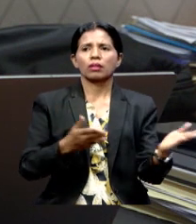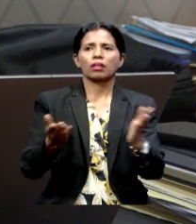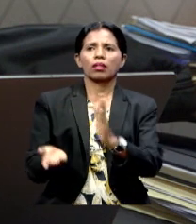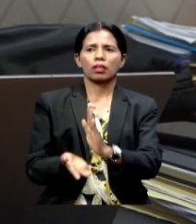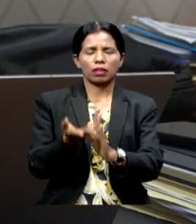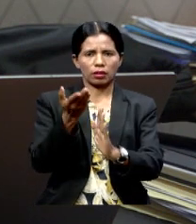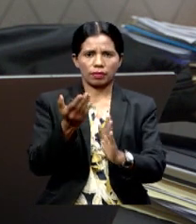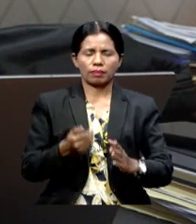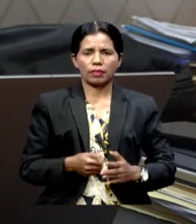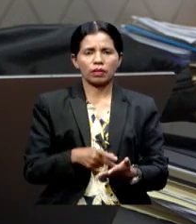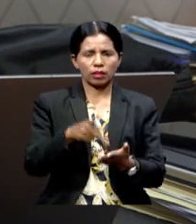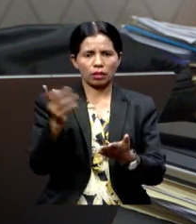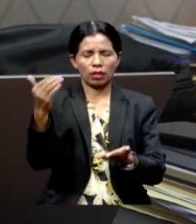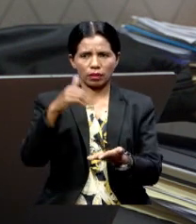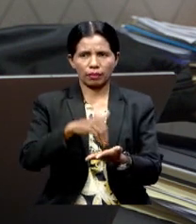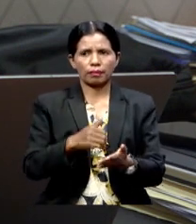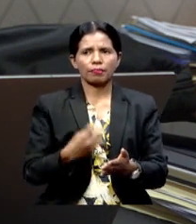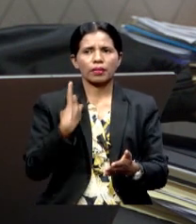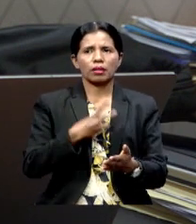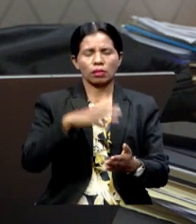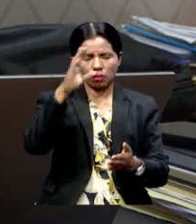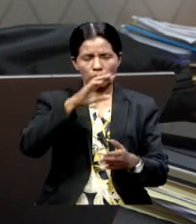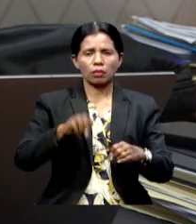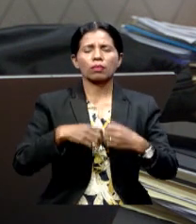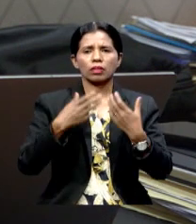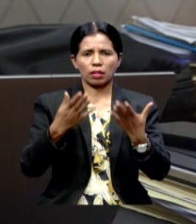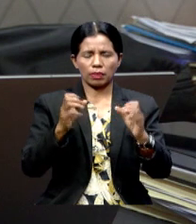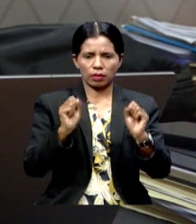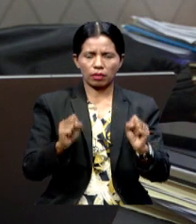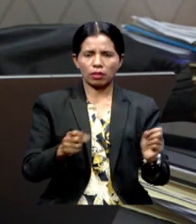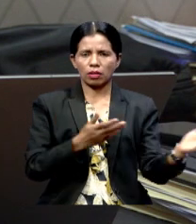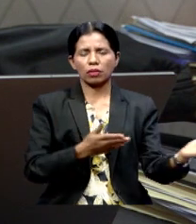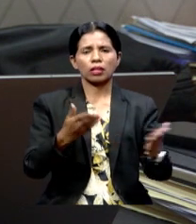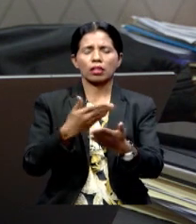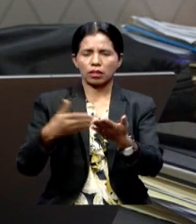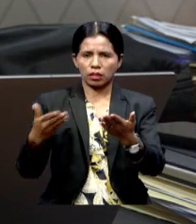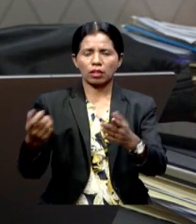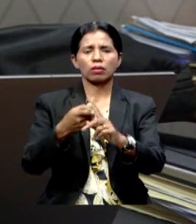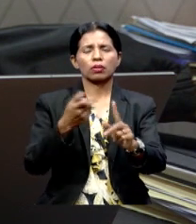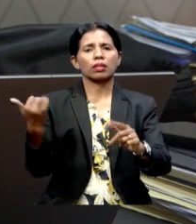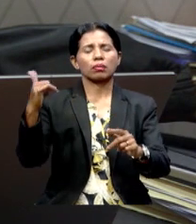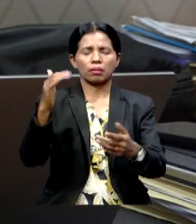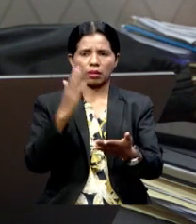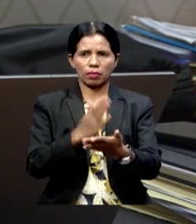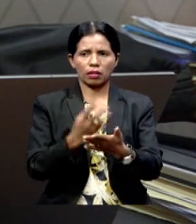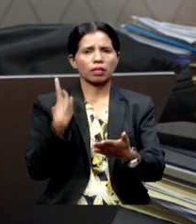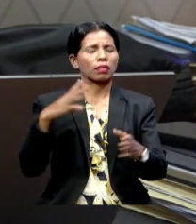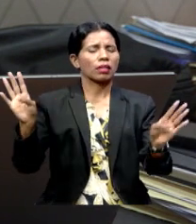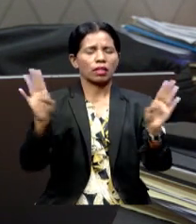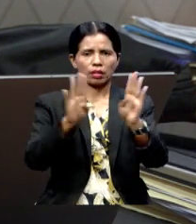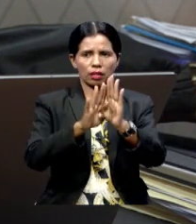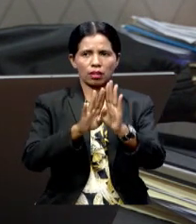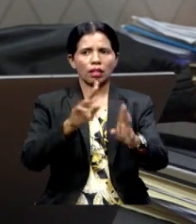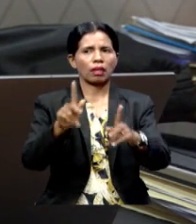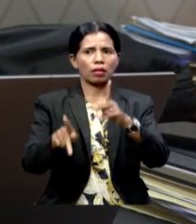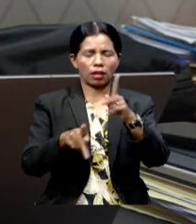pres ne bela rek ita bela buka mejo ja para importasaun usina ba limita tamba ita la bela taka directamente